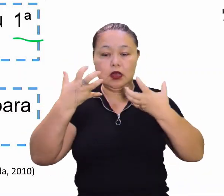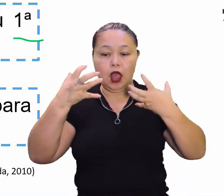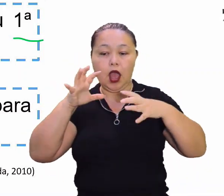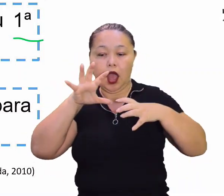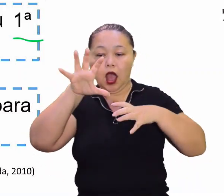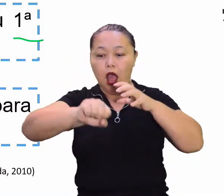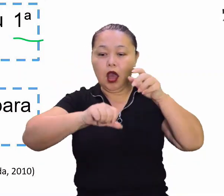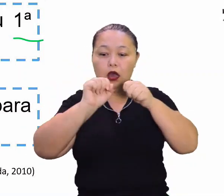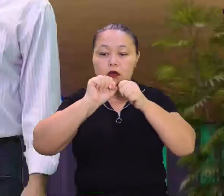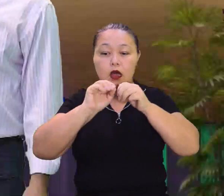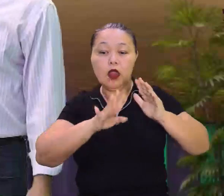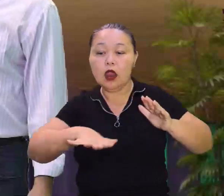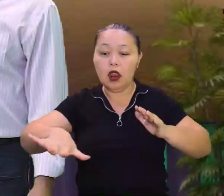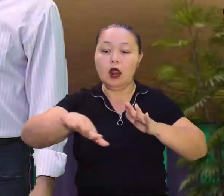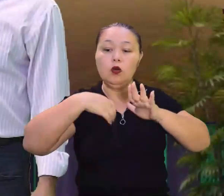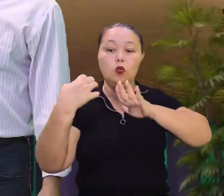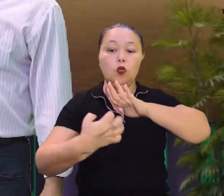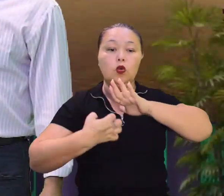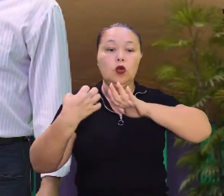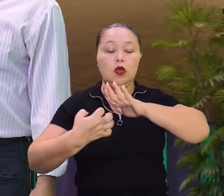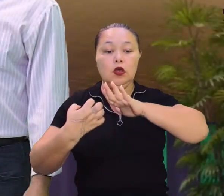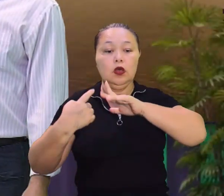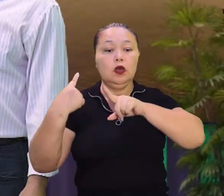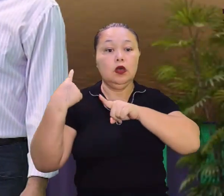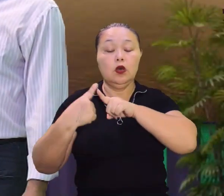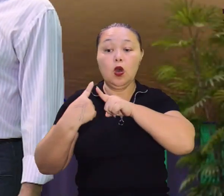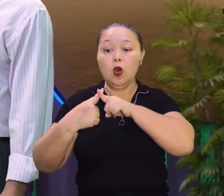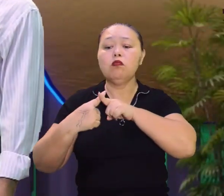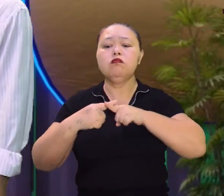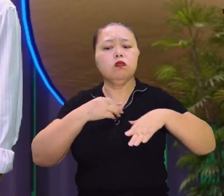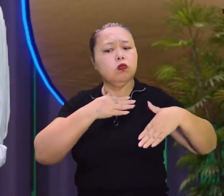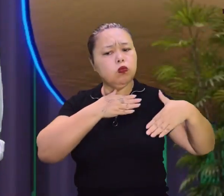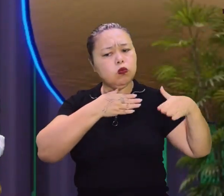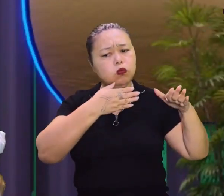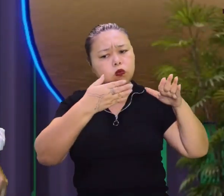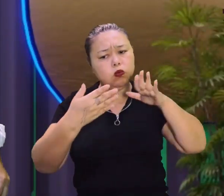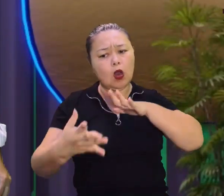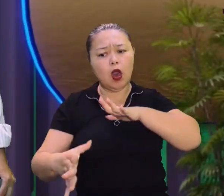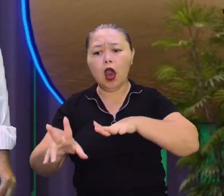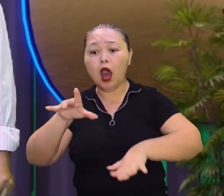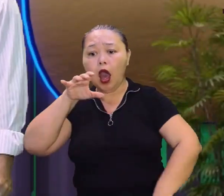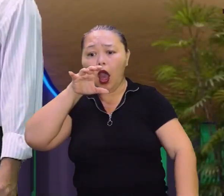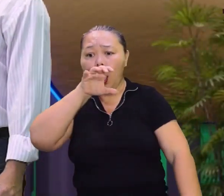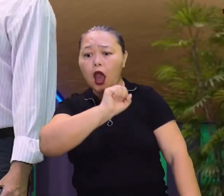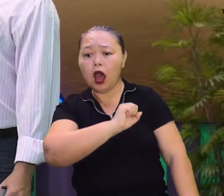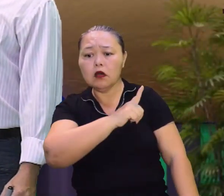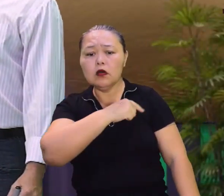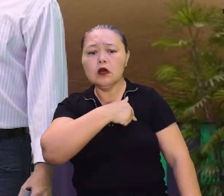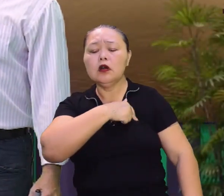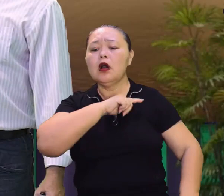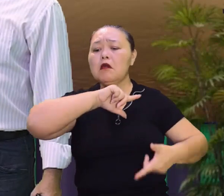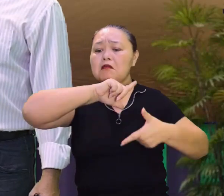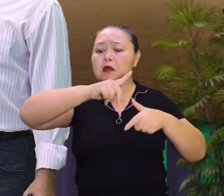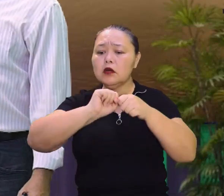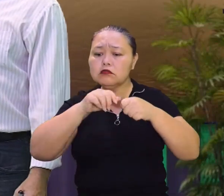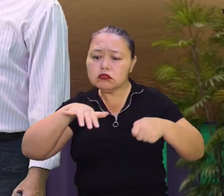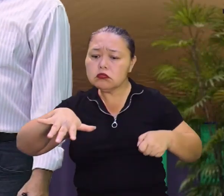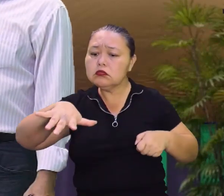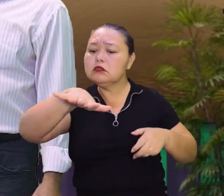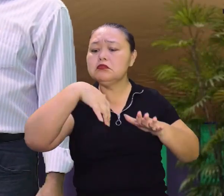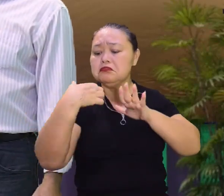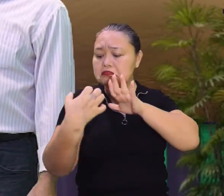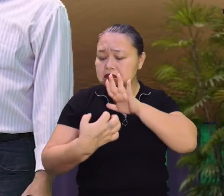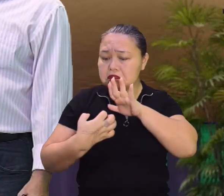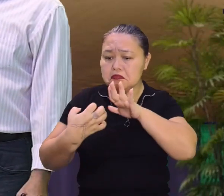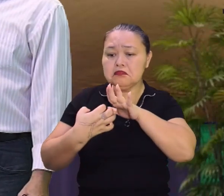da industrialização. Foi um intenso processo, do dia para a noite, essa galera modernizaram seu campo